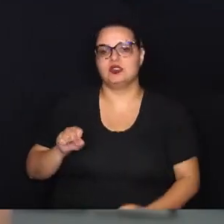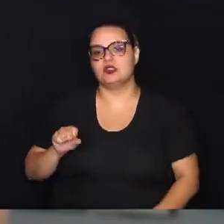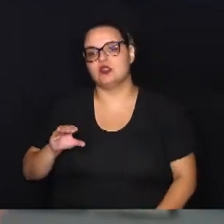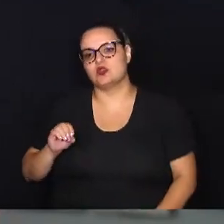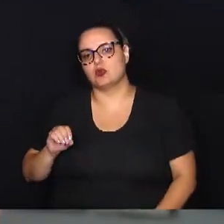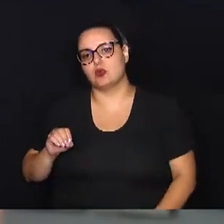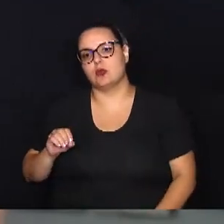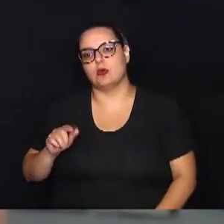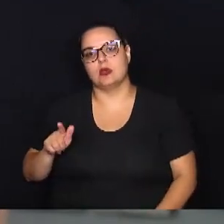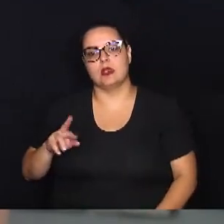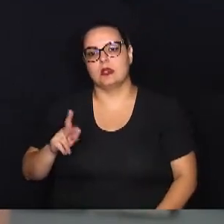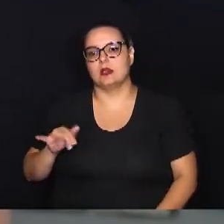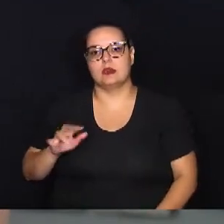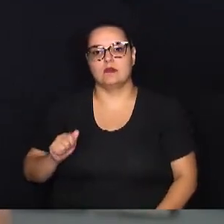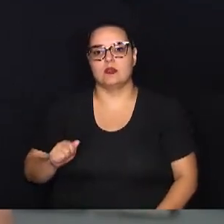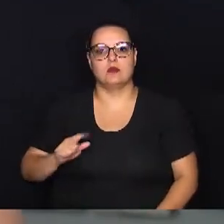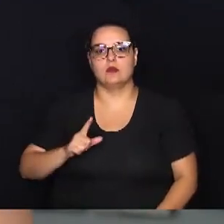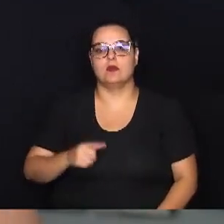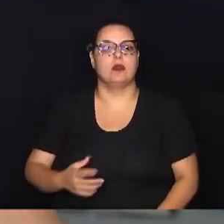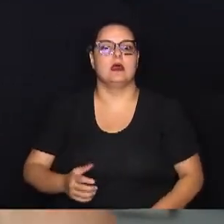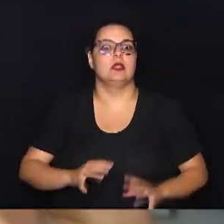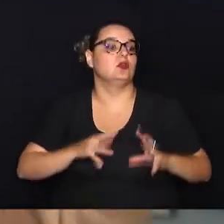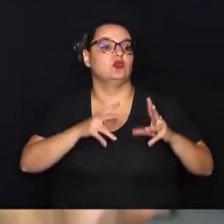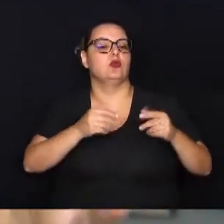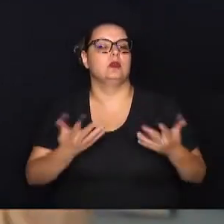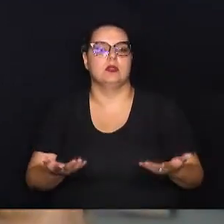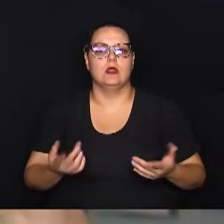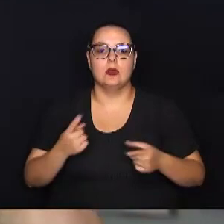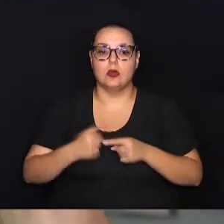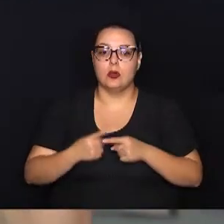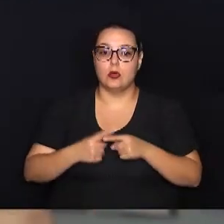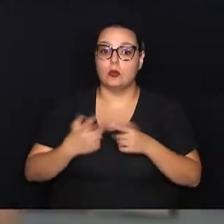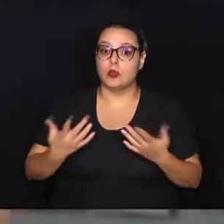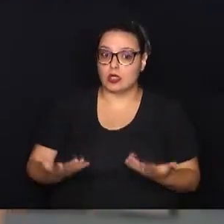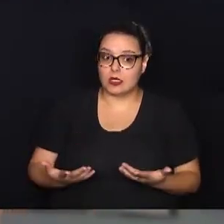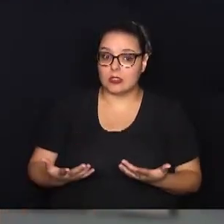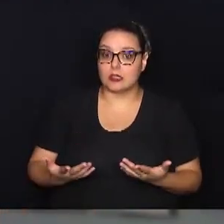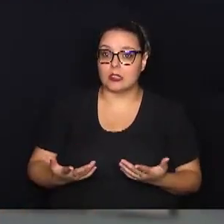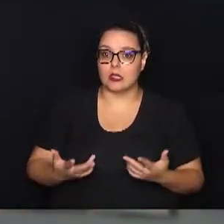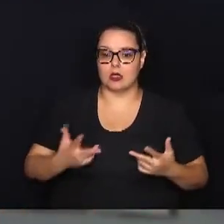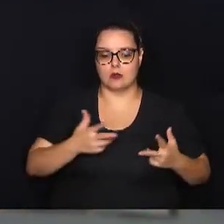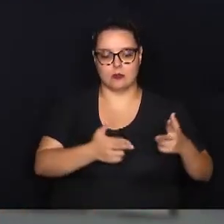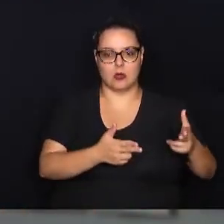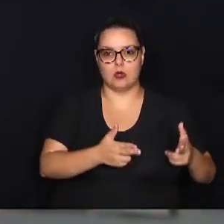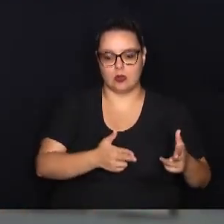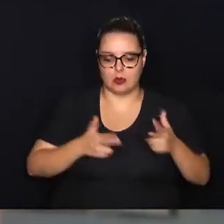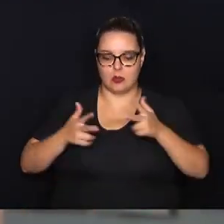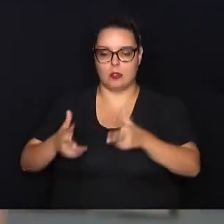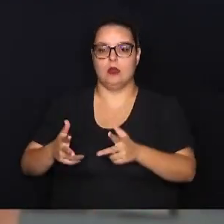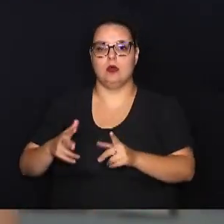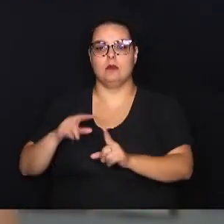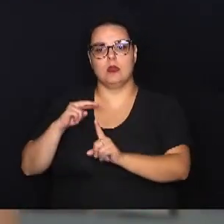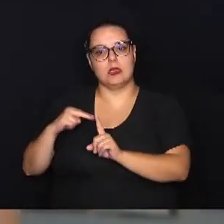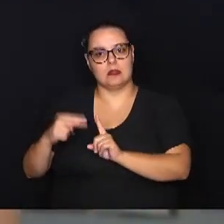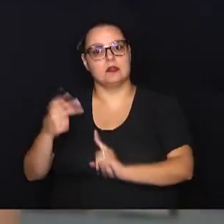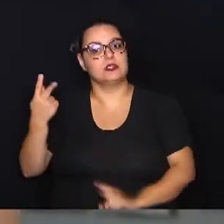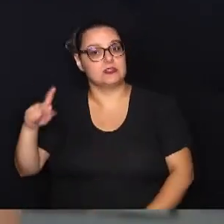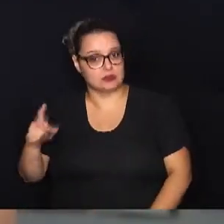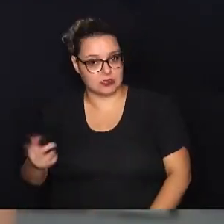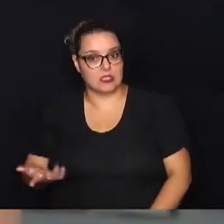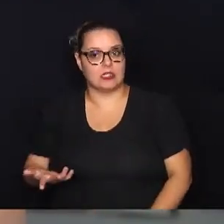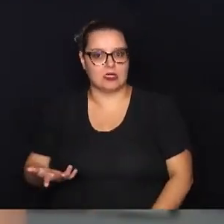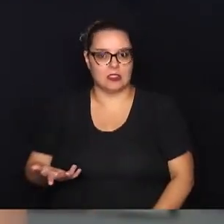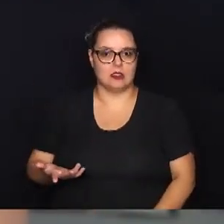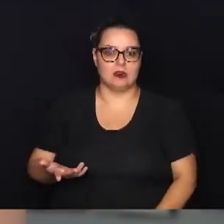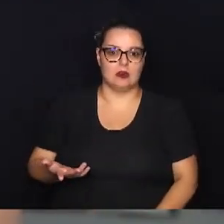Não era a discografia, porque era um recorte feito pela visão dela, né?